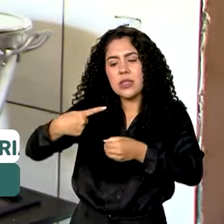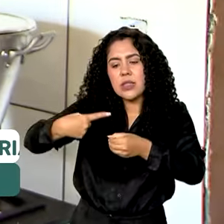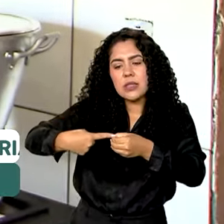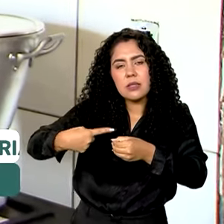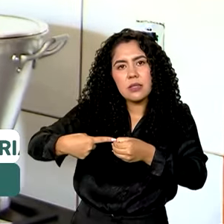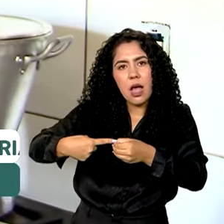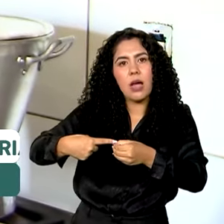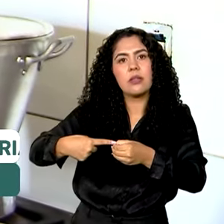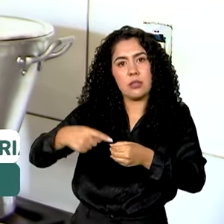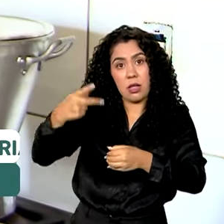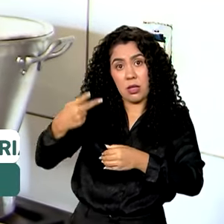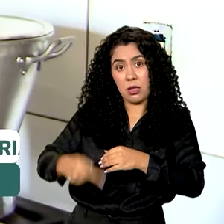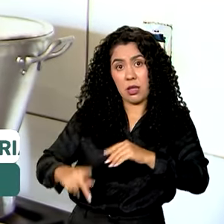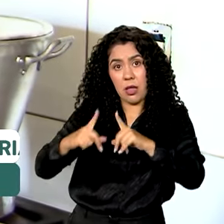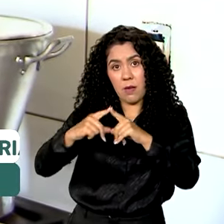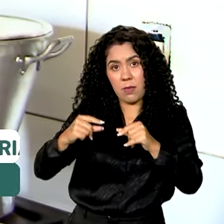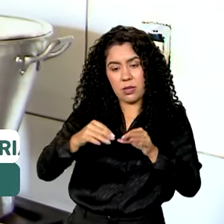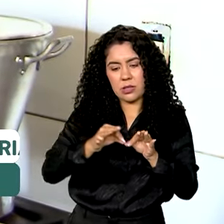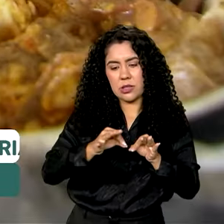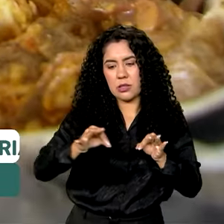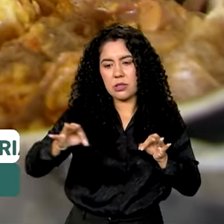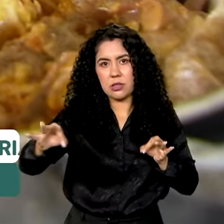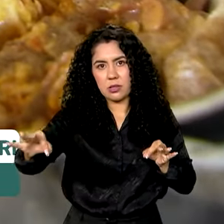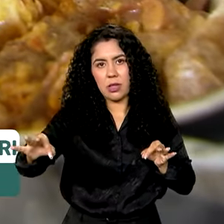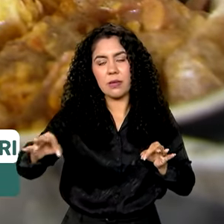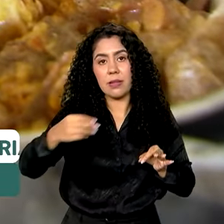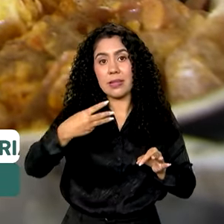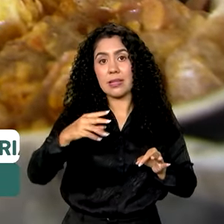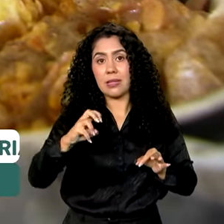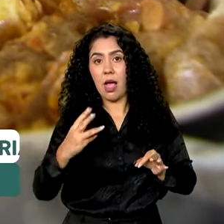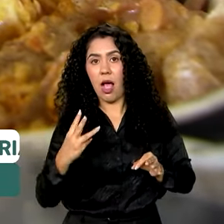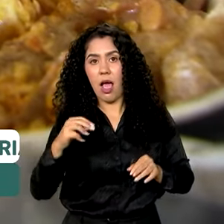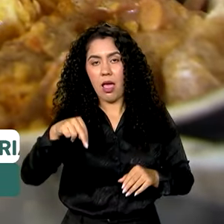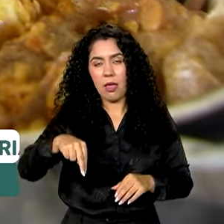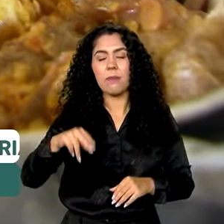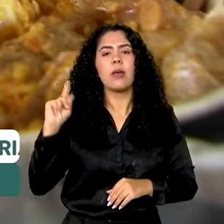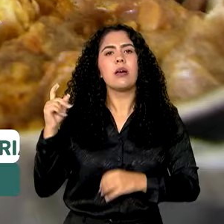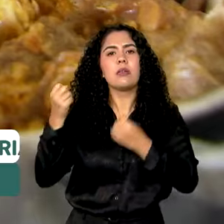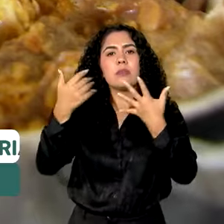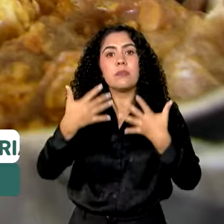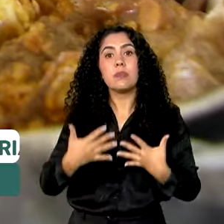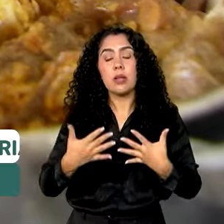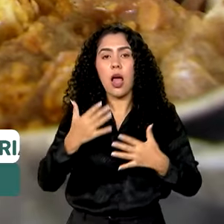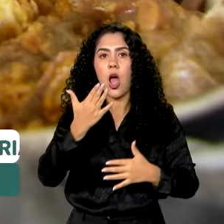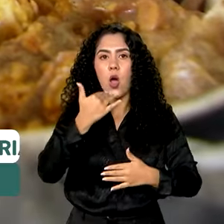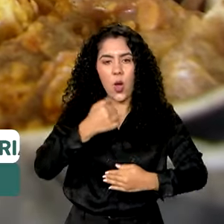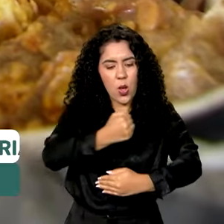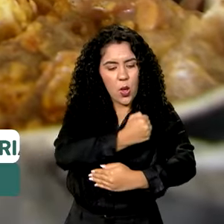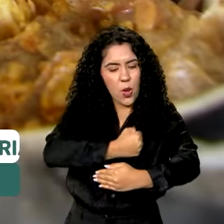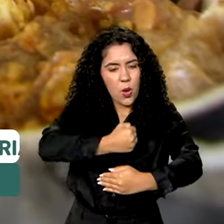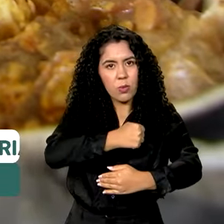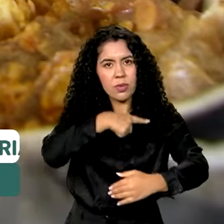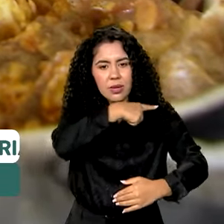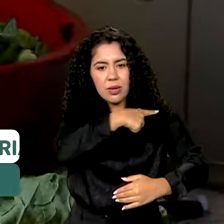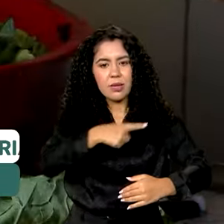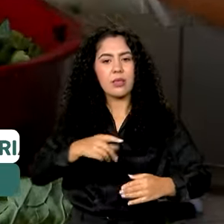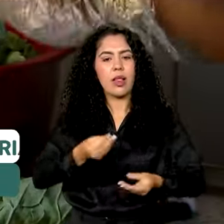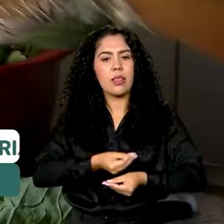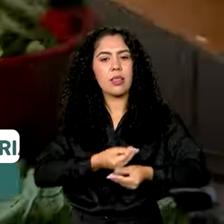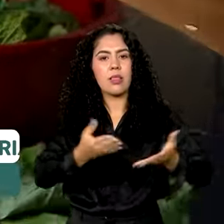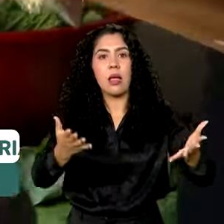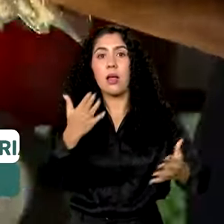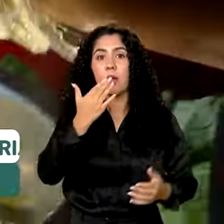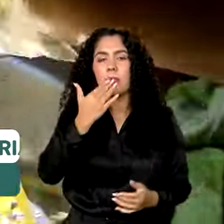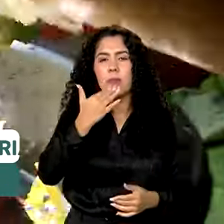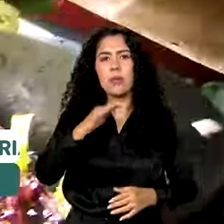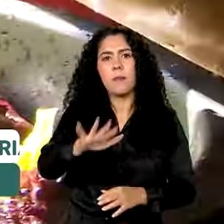35 quilômetros do centro de Brasília. A comida que sai dessas panelas alimenta por dia cerca